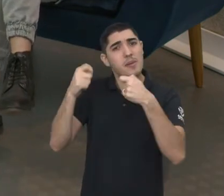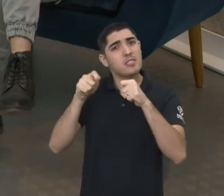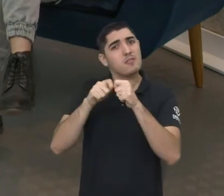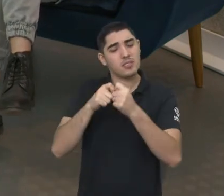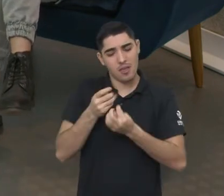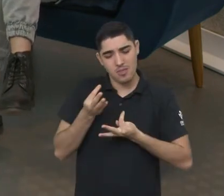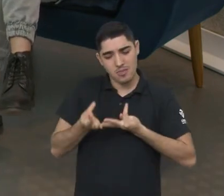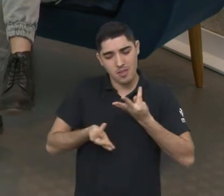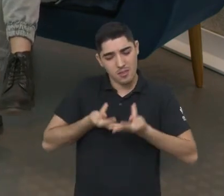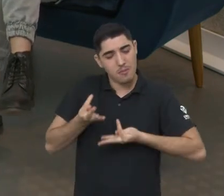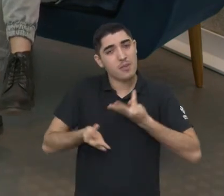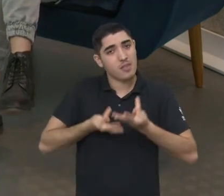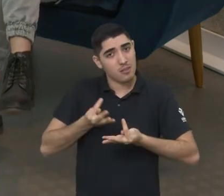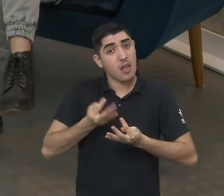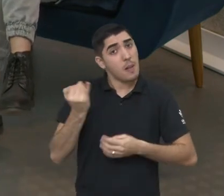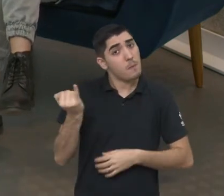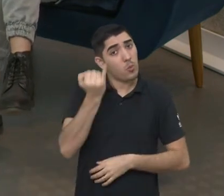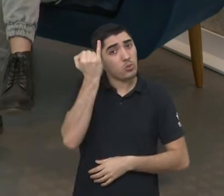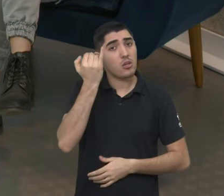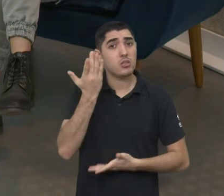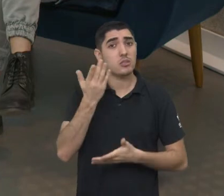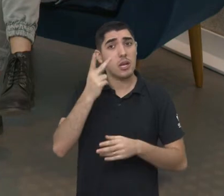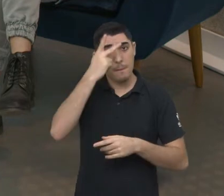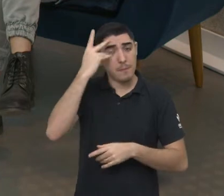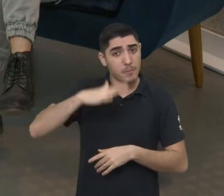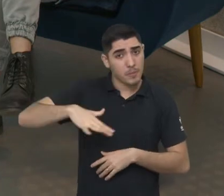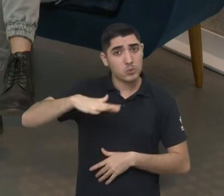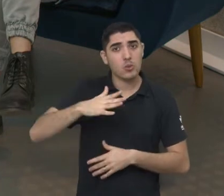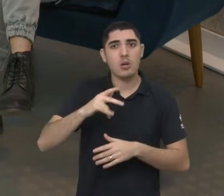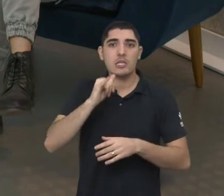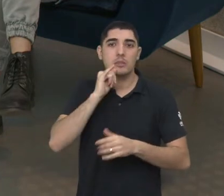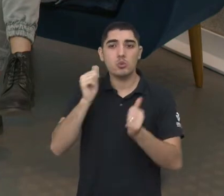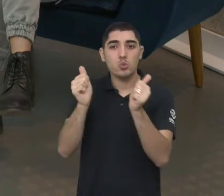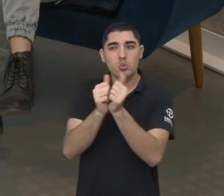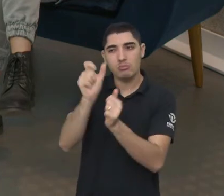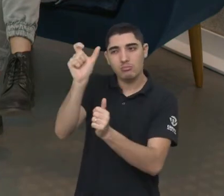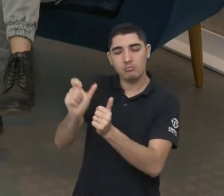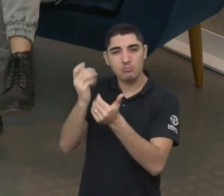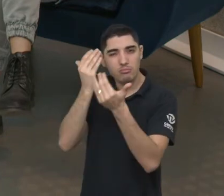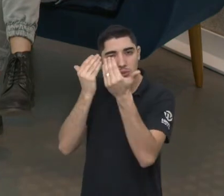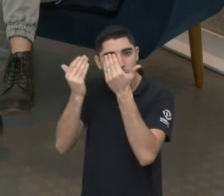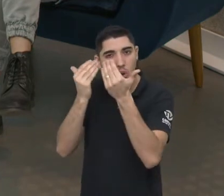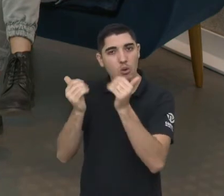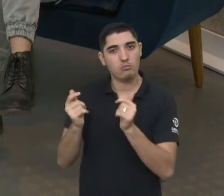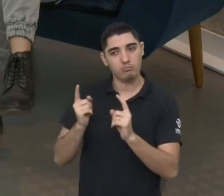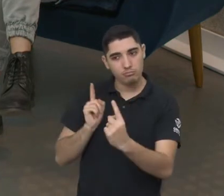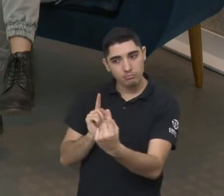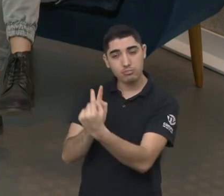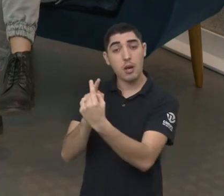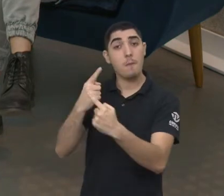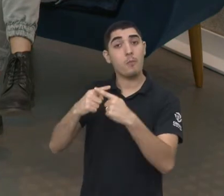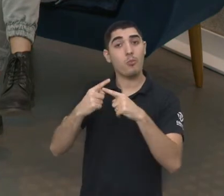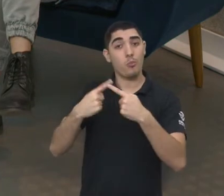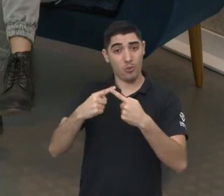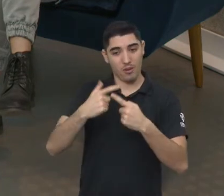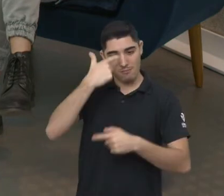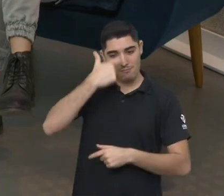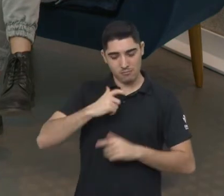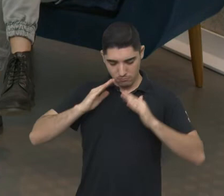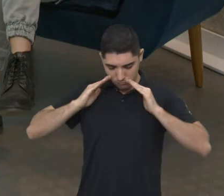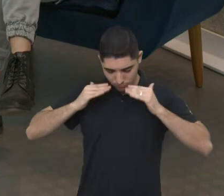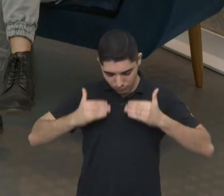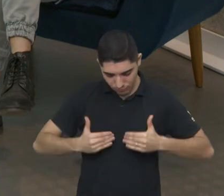fazer uma terapia. Todo mundo devia buscar um trabalho de um psicólogo, né, para se